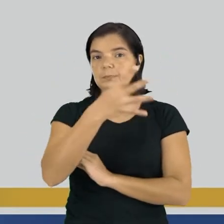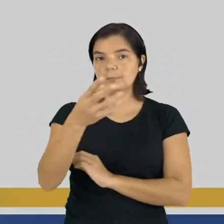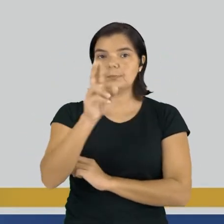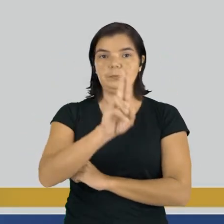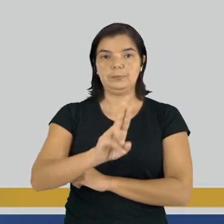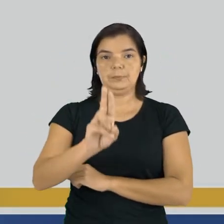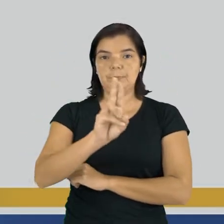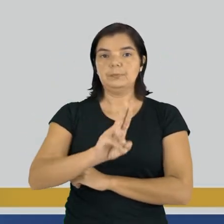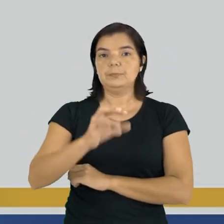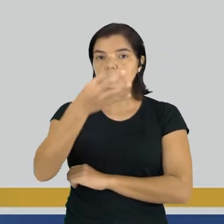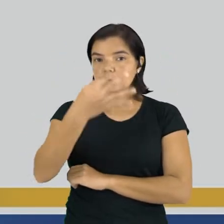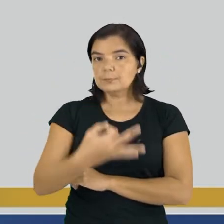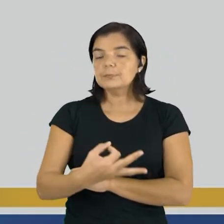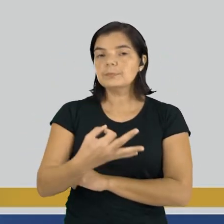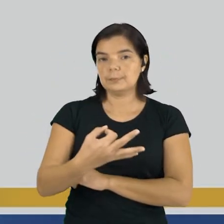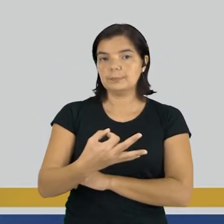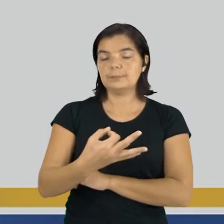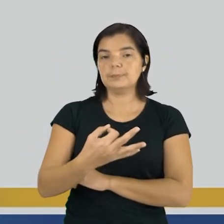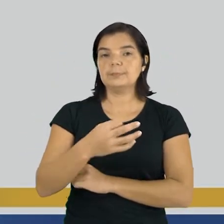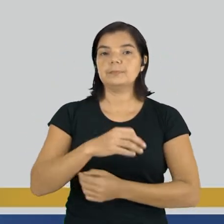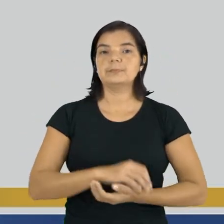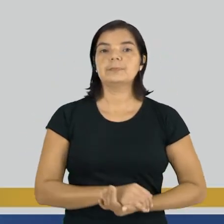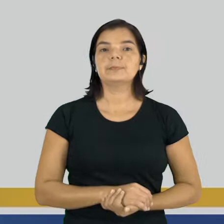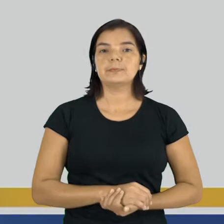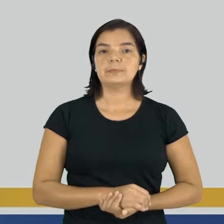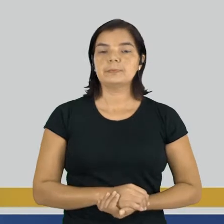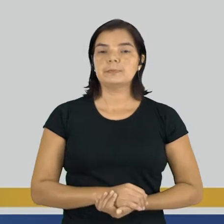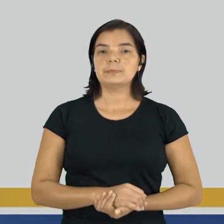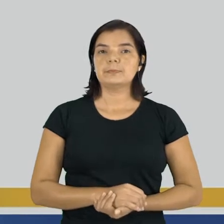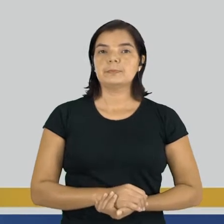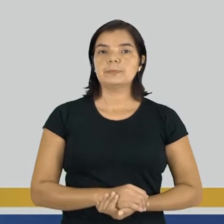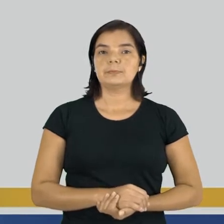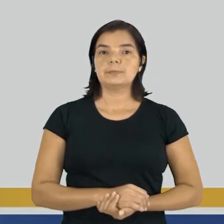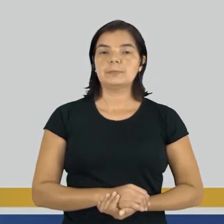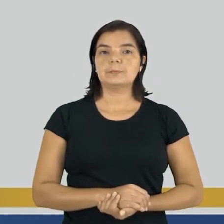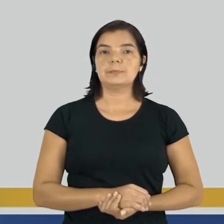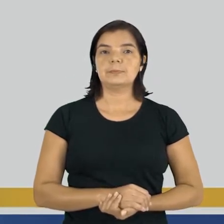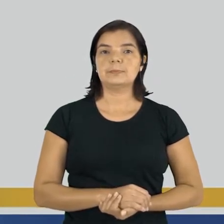vamos utilizar. Certinho até aí?